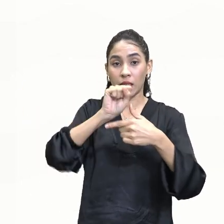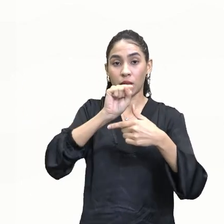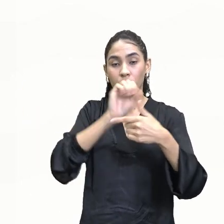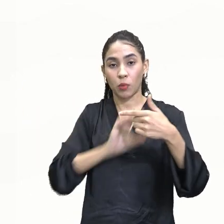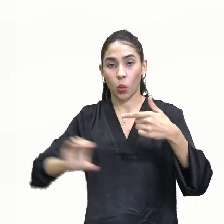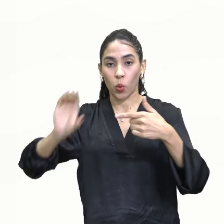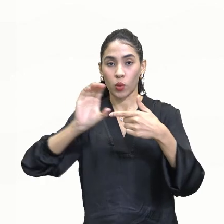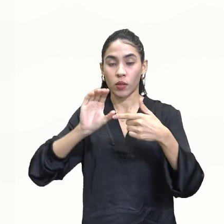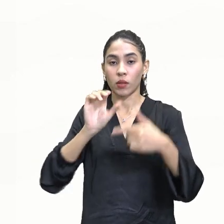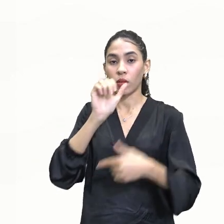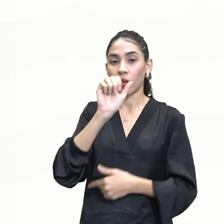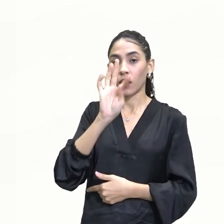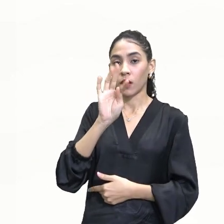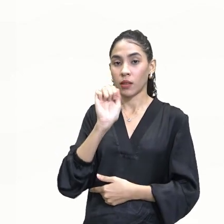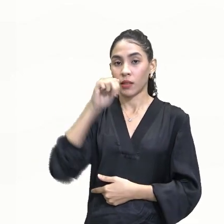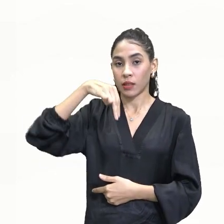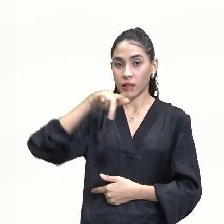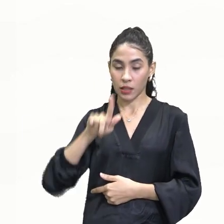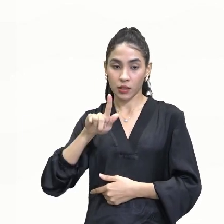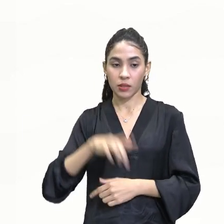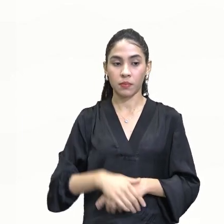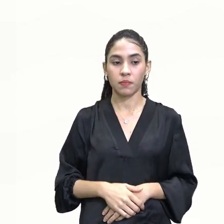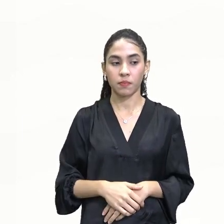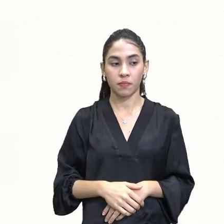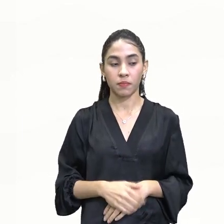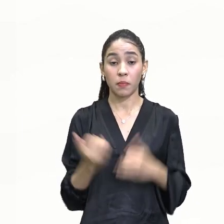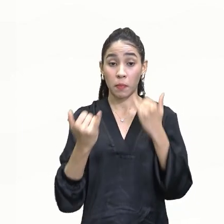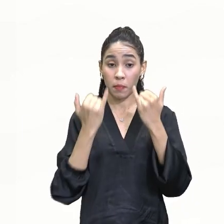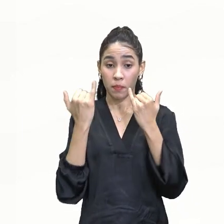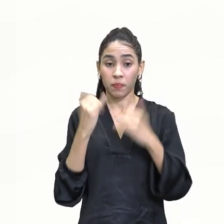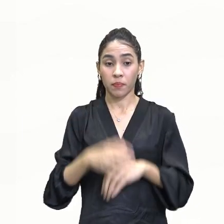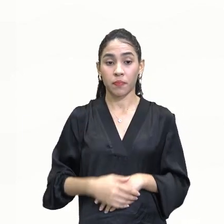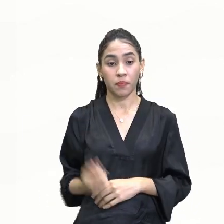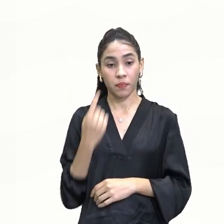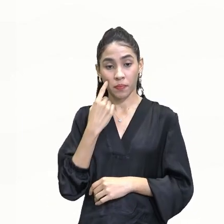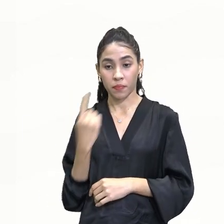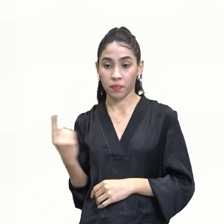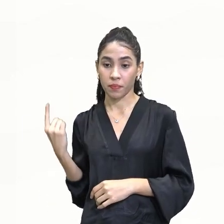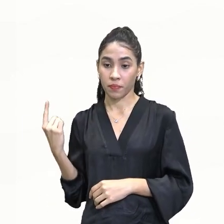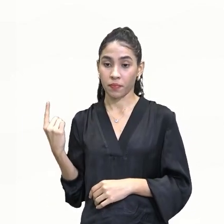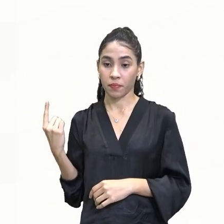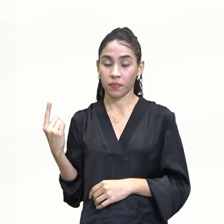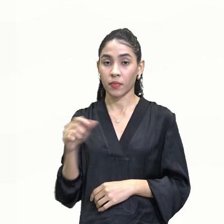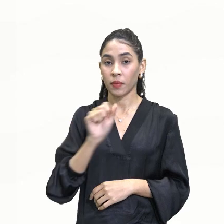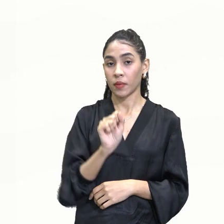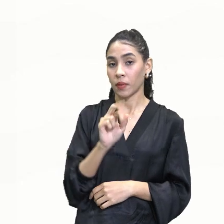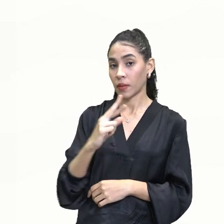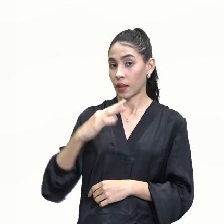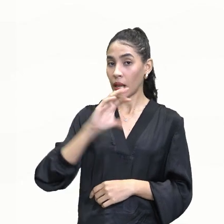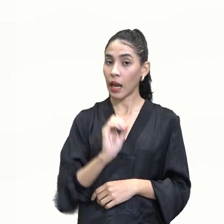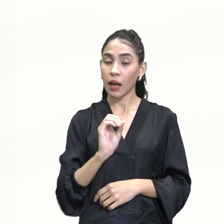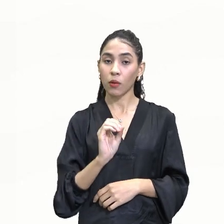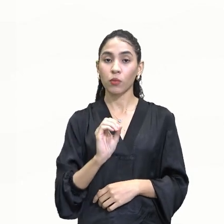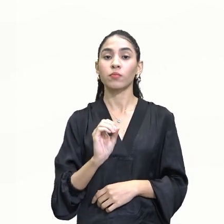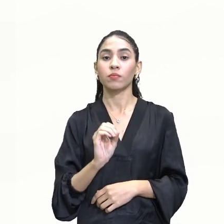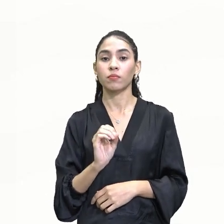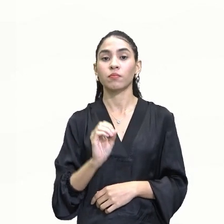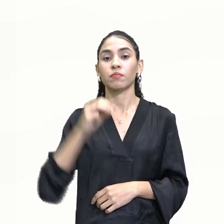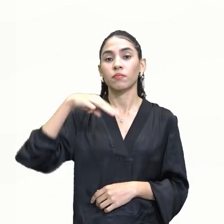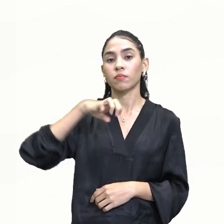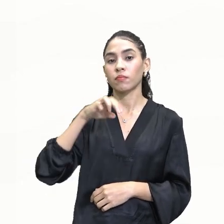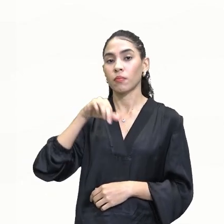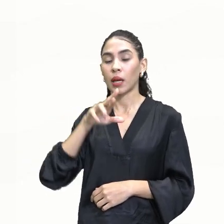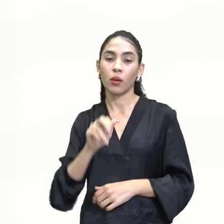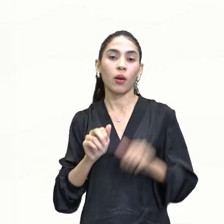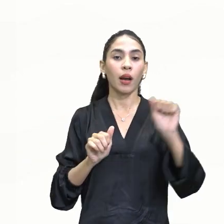uma informação para você. Nós temos aí este arco, que eu vou chamar de arco menor AB, que está